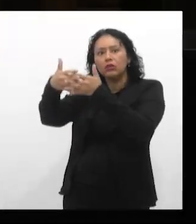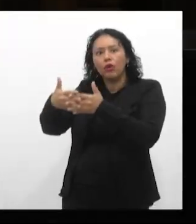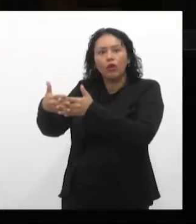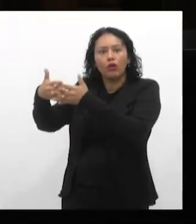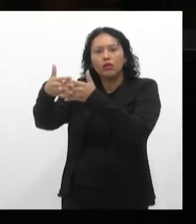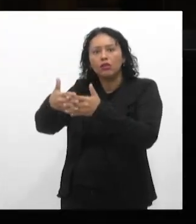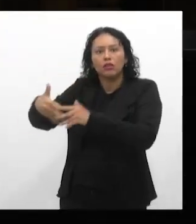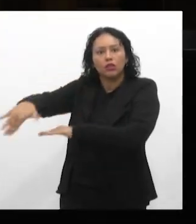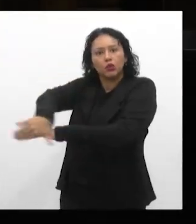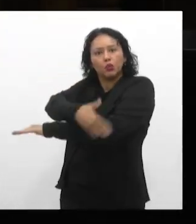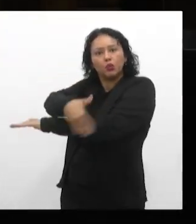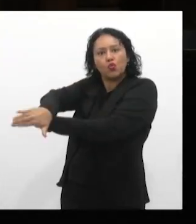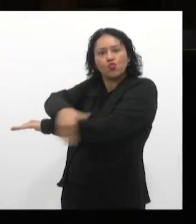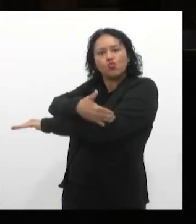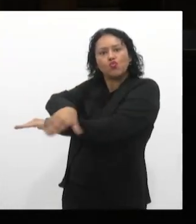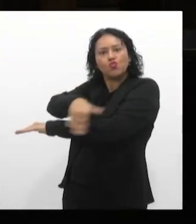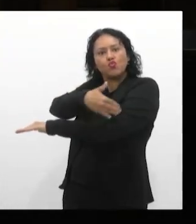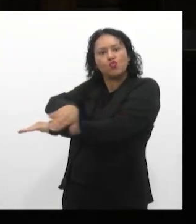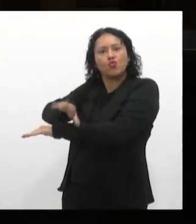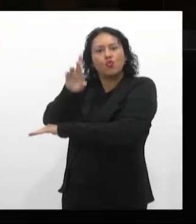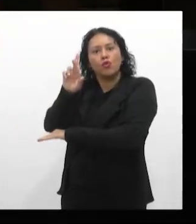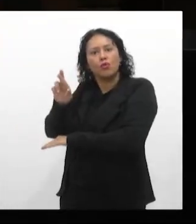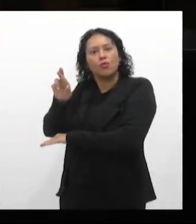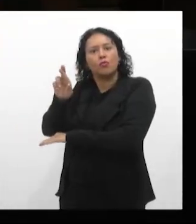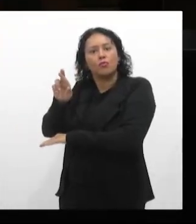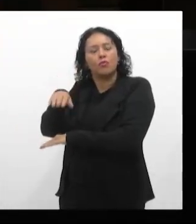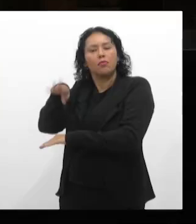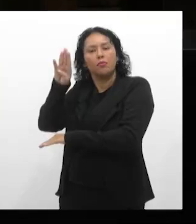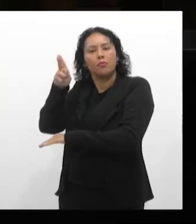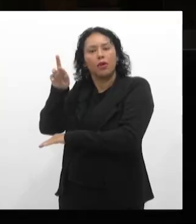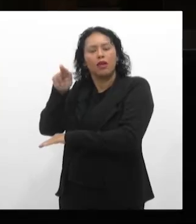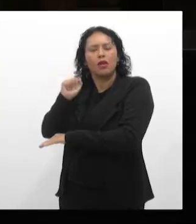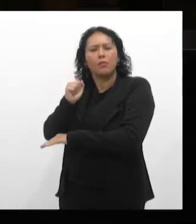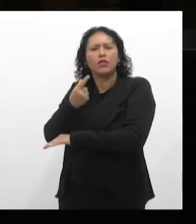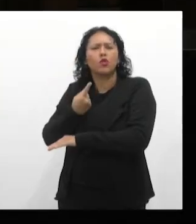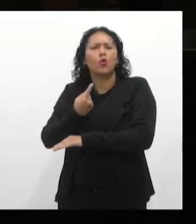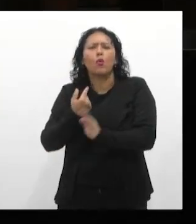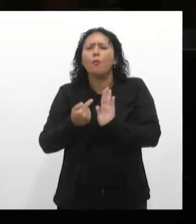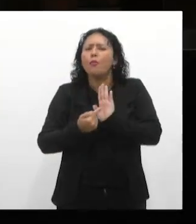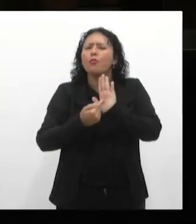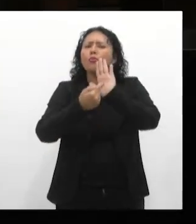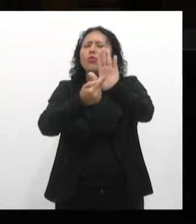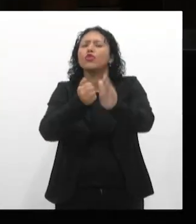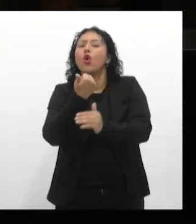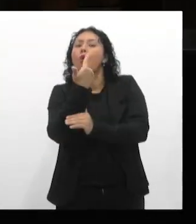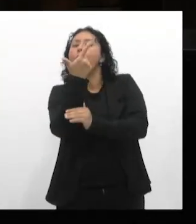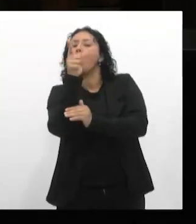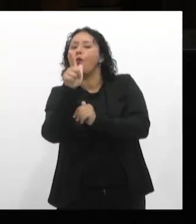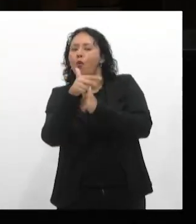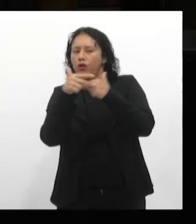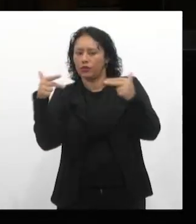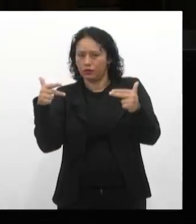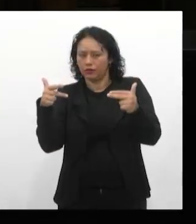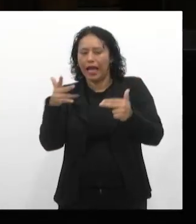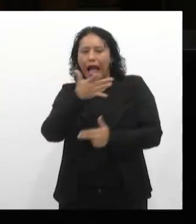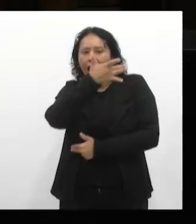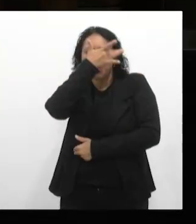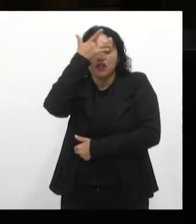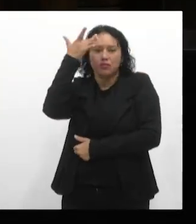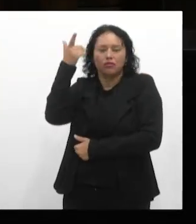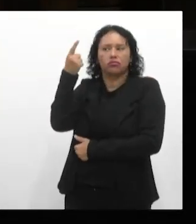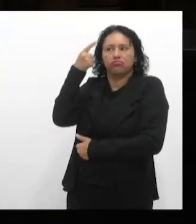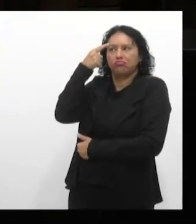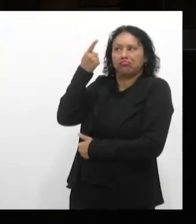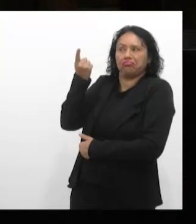estradas. Mas eu fiz um outro apontamento. As pessoas não imaginam